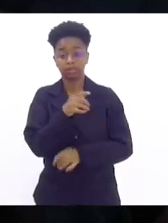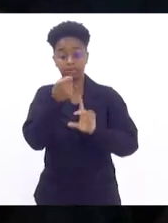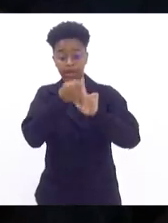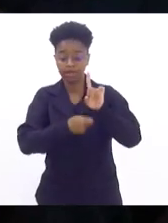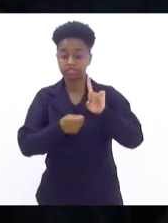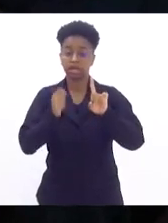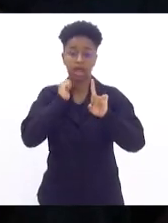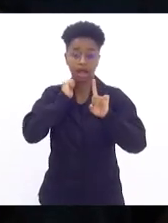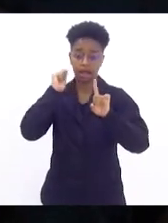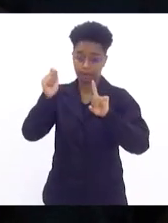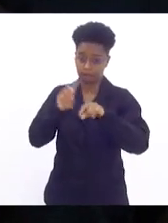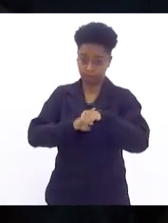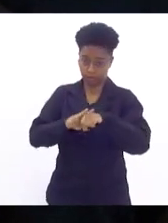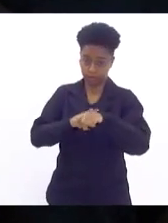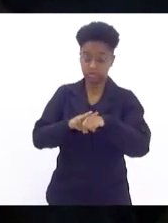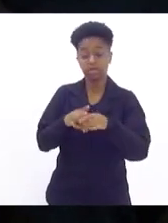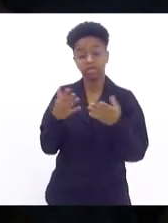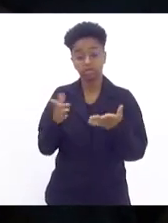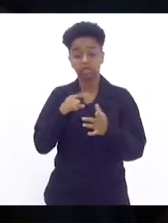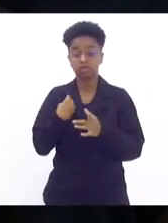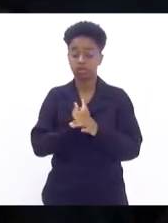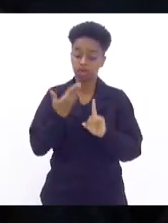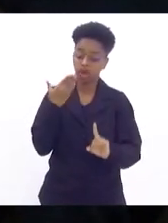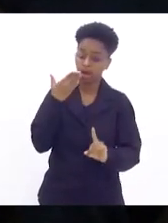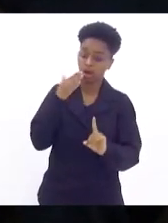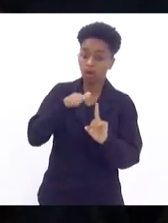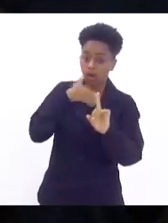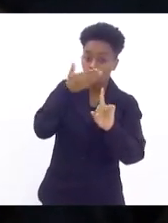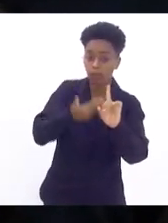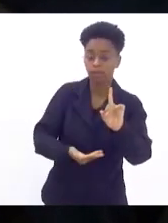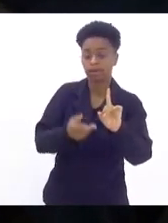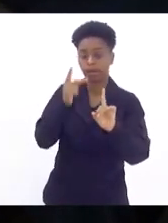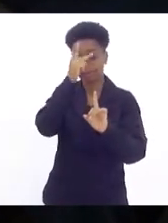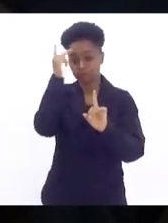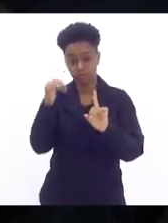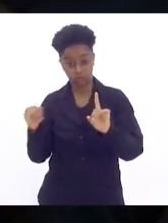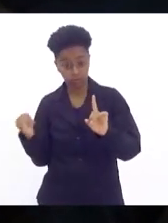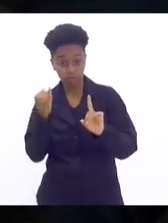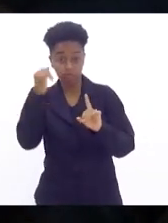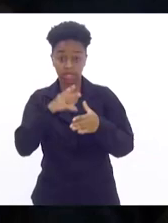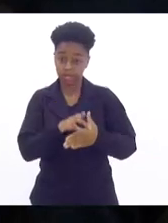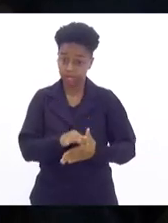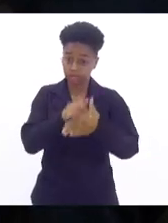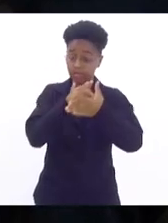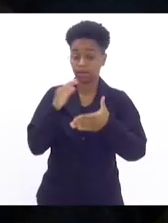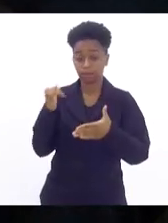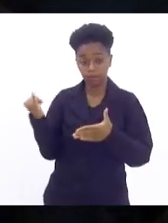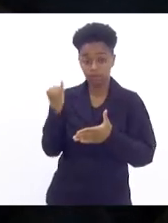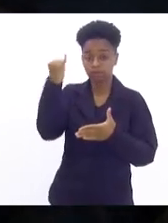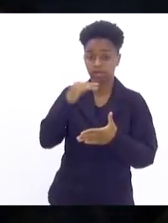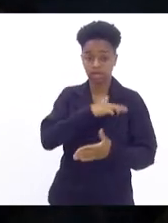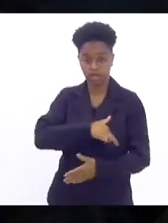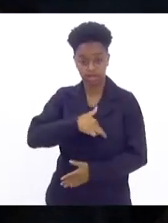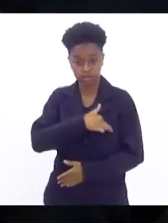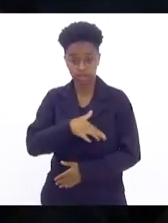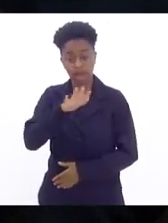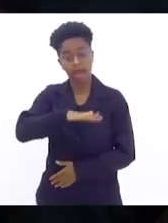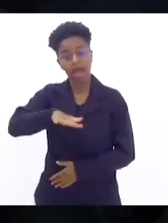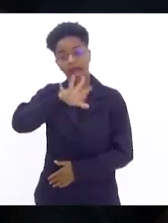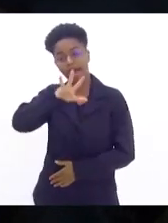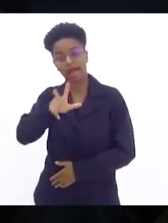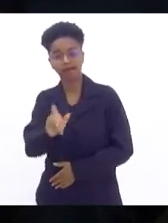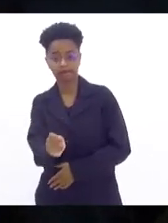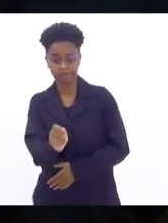e o quanto que nós estaríamos homenageando autoridades lideranças religiosas de matrizes